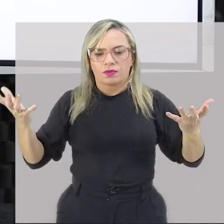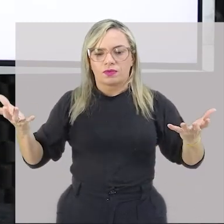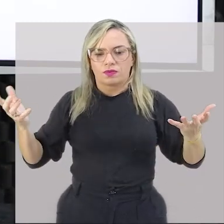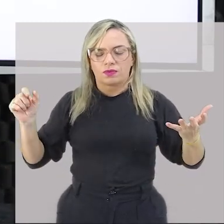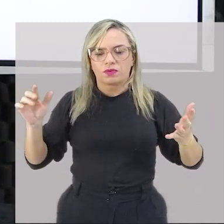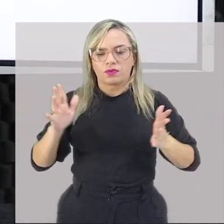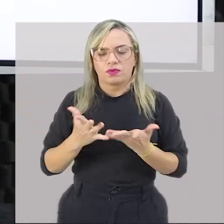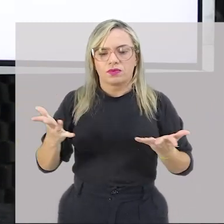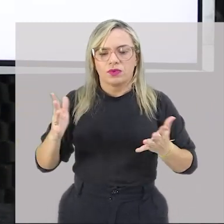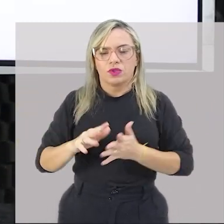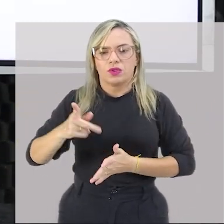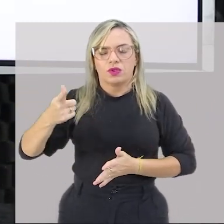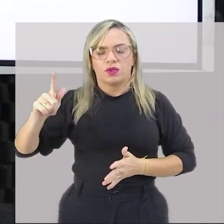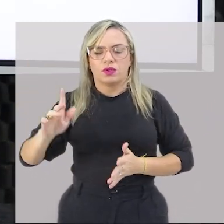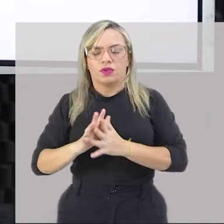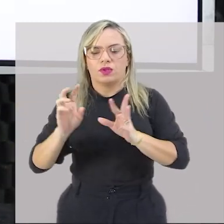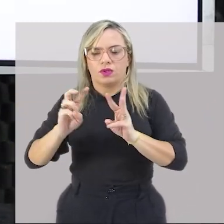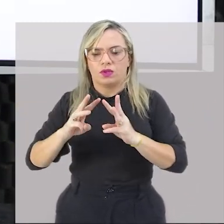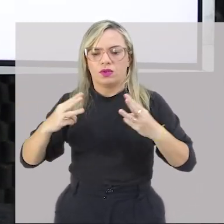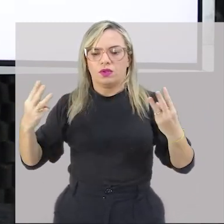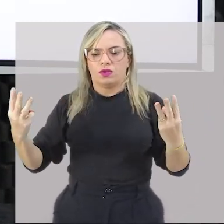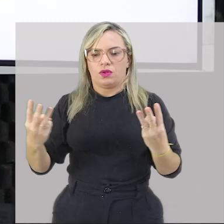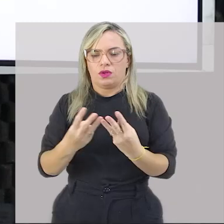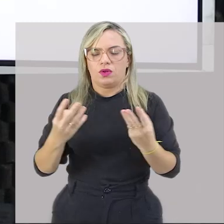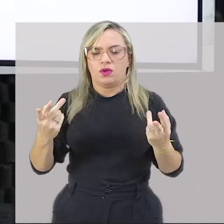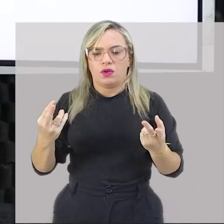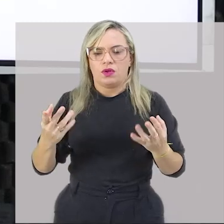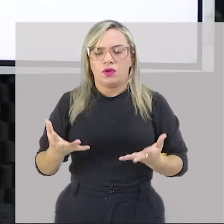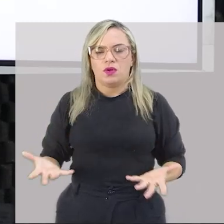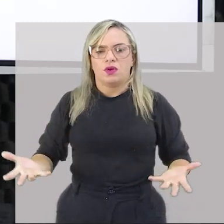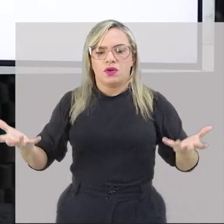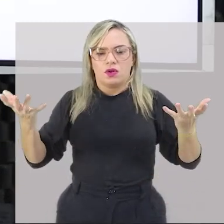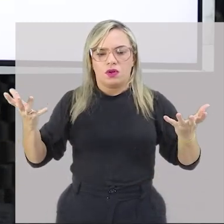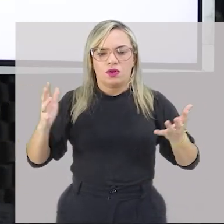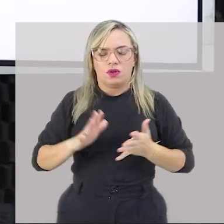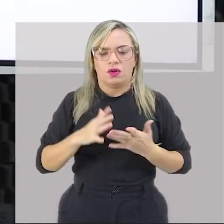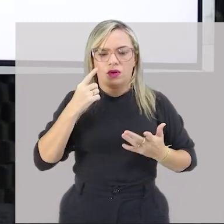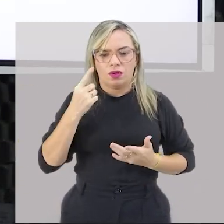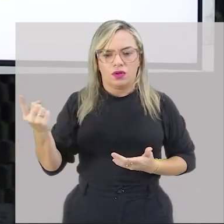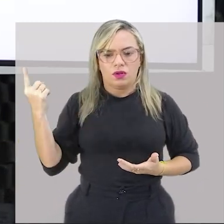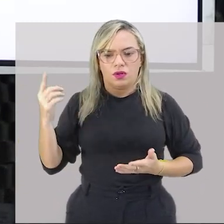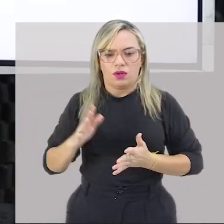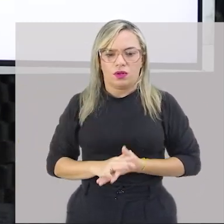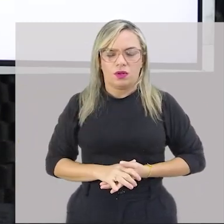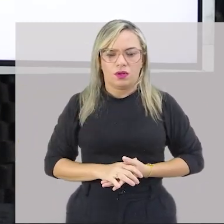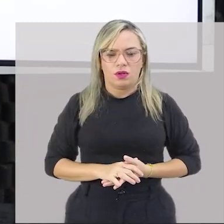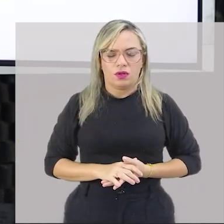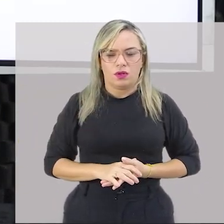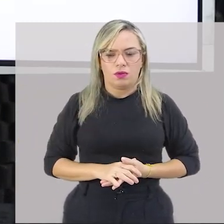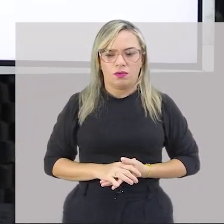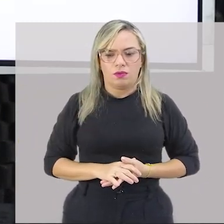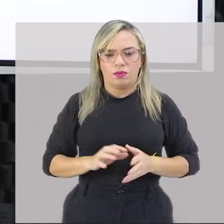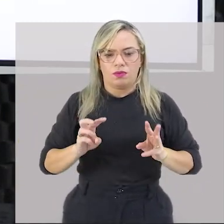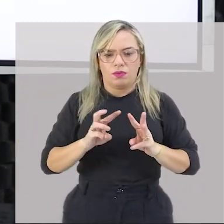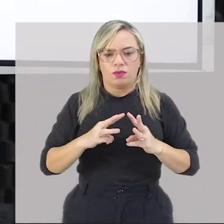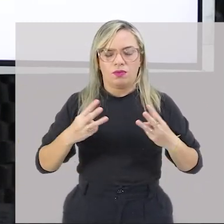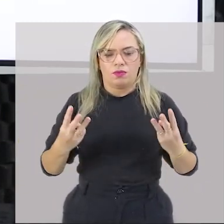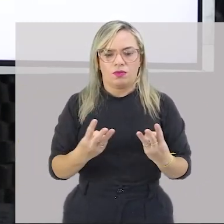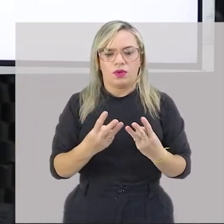massa. Aí eu posso ver, ó, já que ela é de braços iguais, que eu já falei para vocês, essa massa